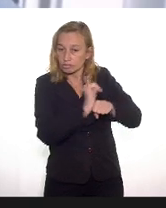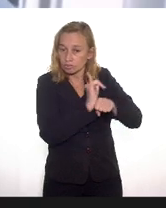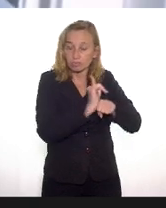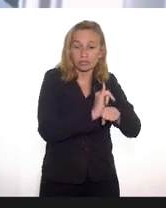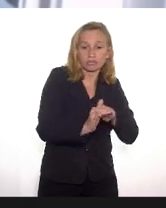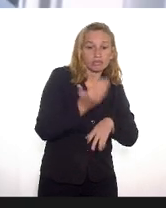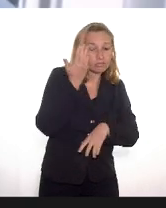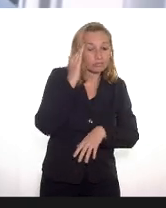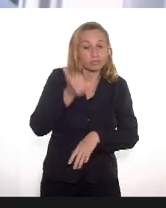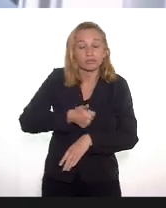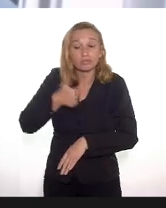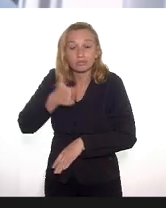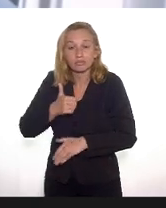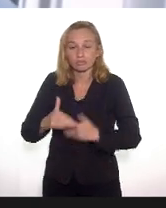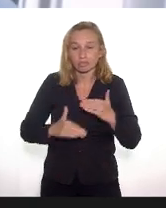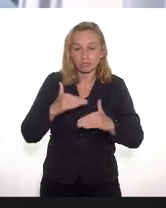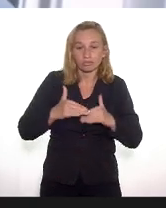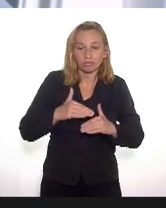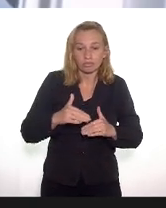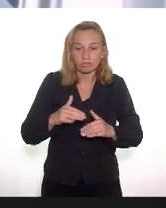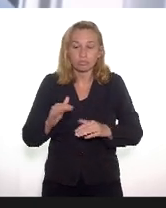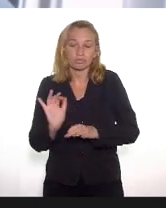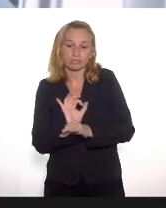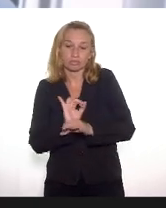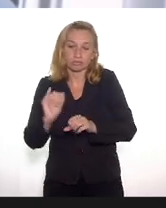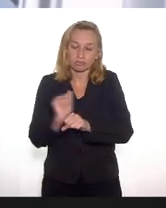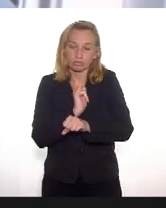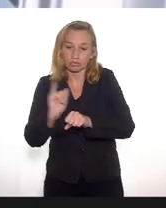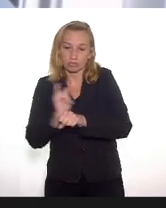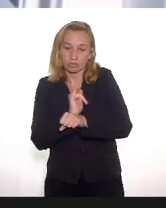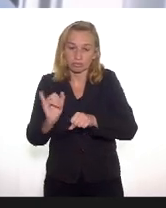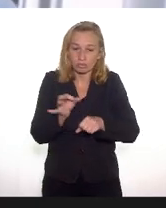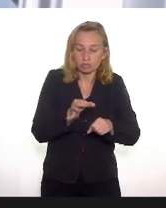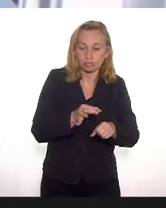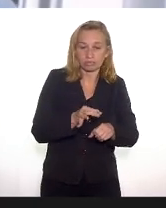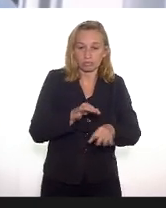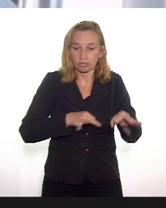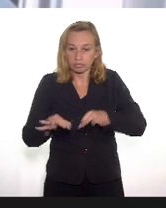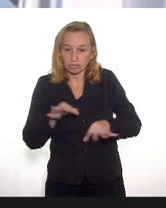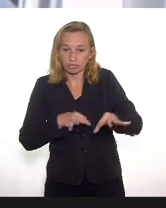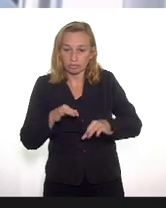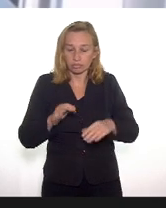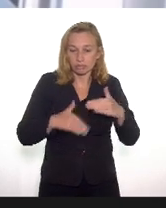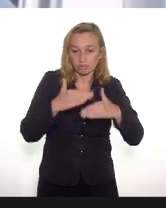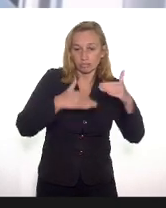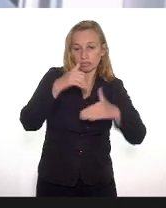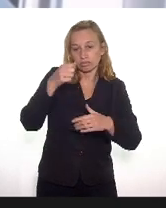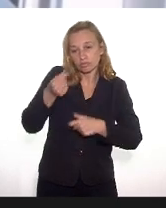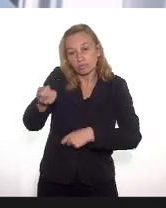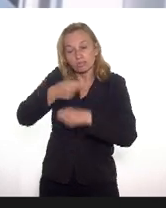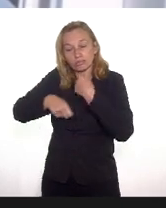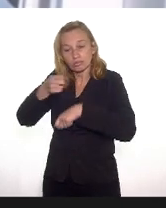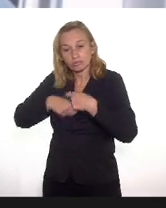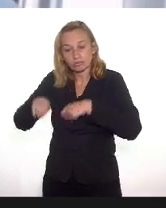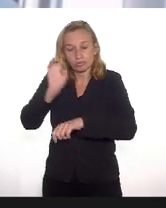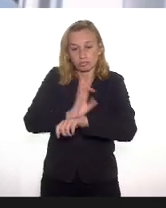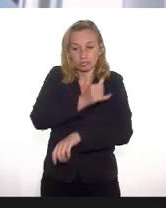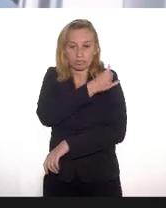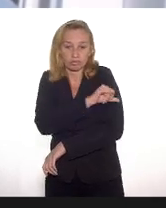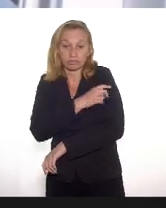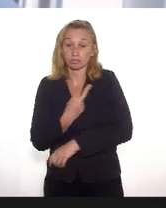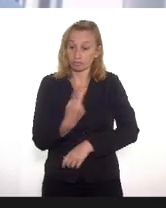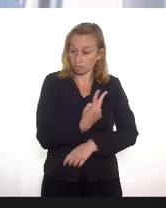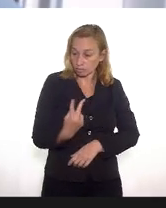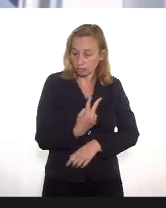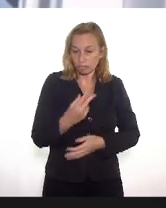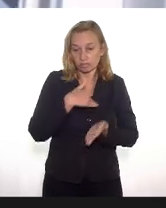entender melhor, no processo de elaboração do Plano Estratégico de Desenvolvimento Econômico e Social do Estado do Rio de Janeiro, que os dois secretários